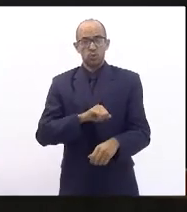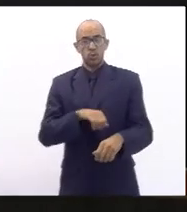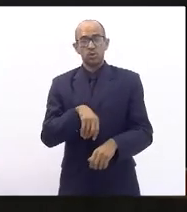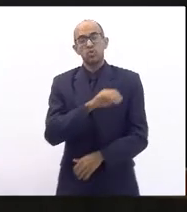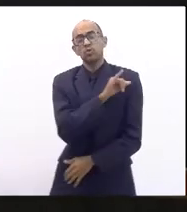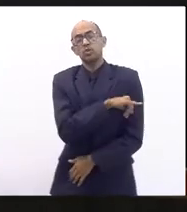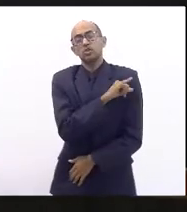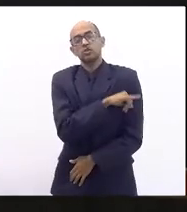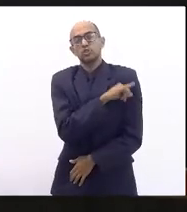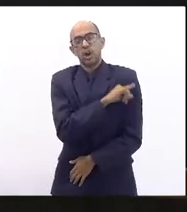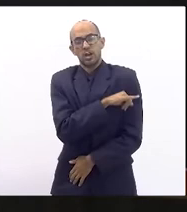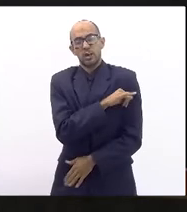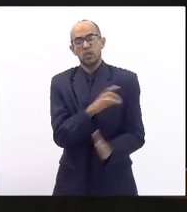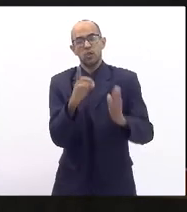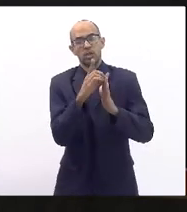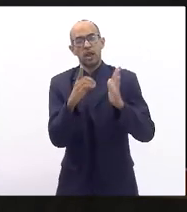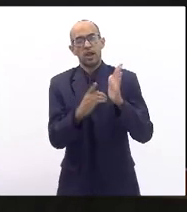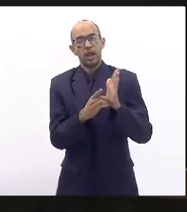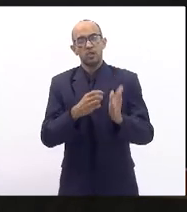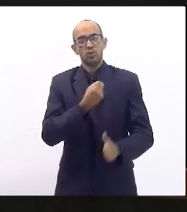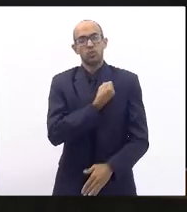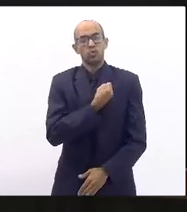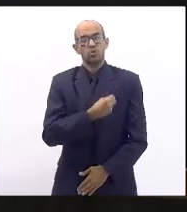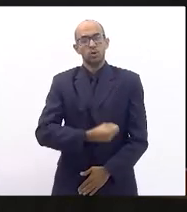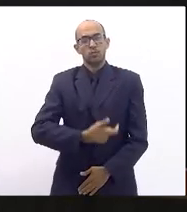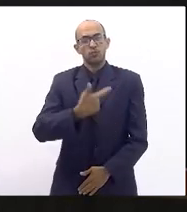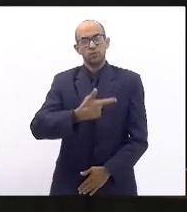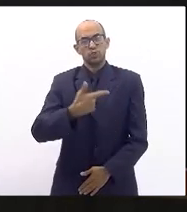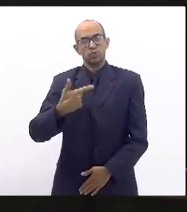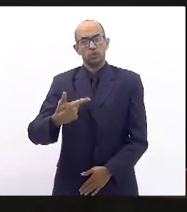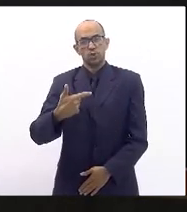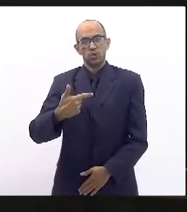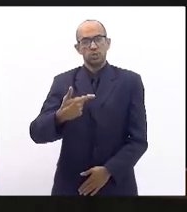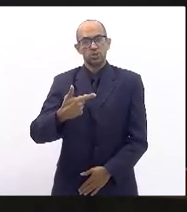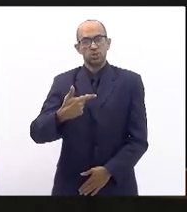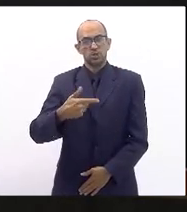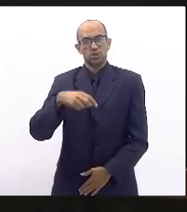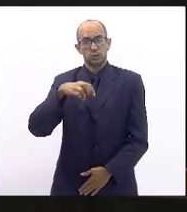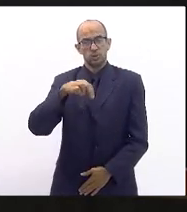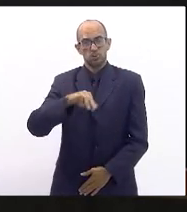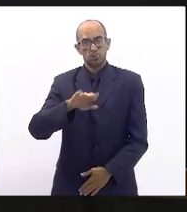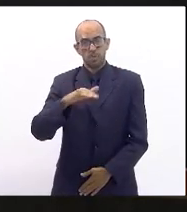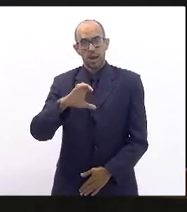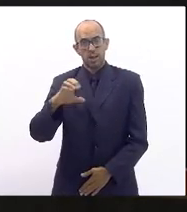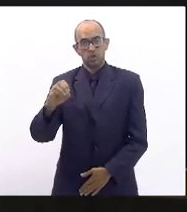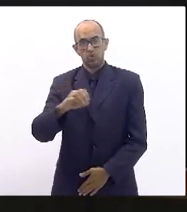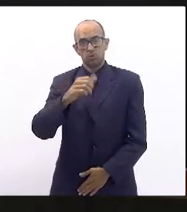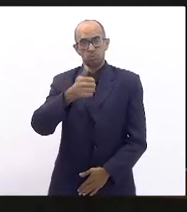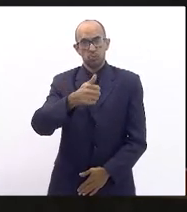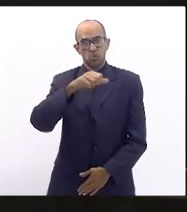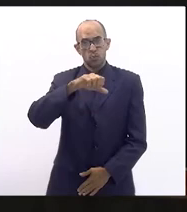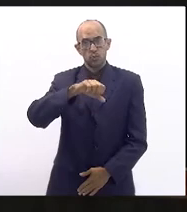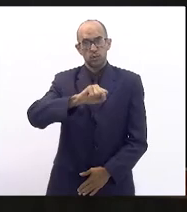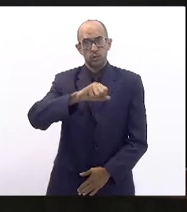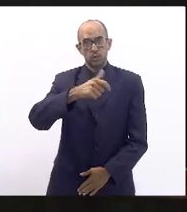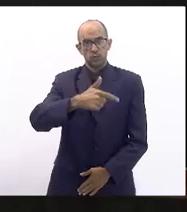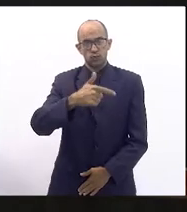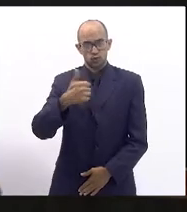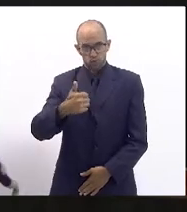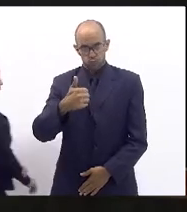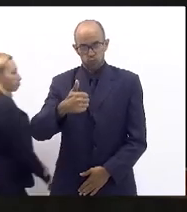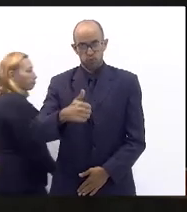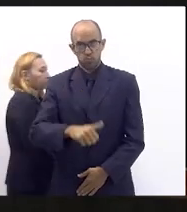Janeiro com o decreto nº 22 de março de 1821